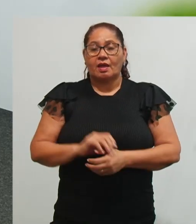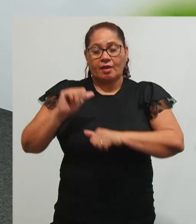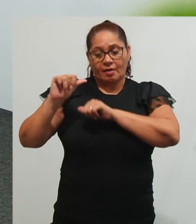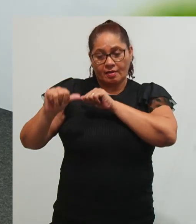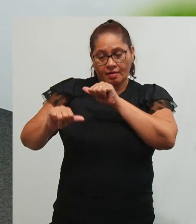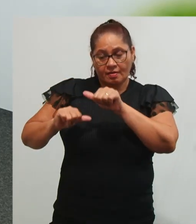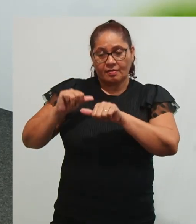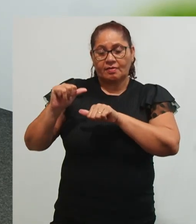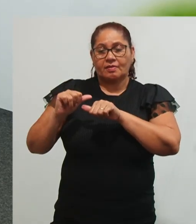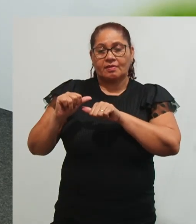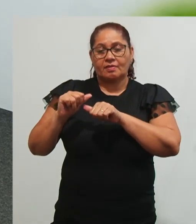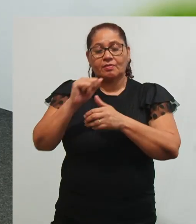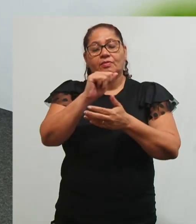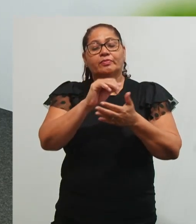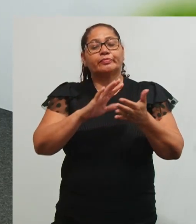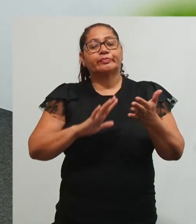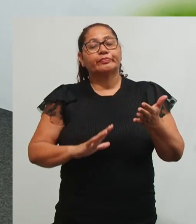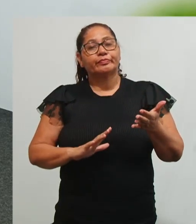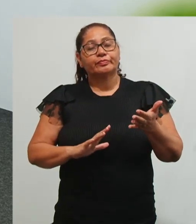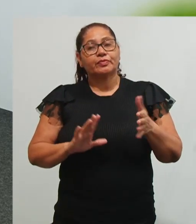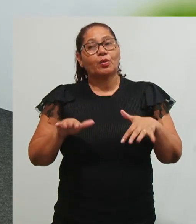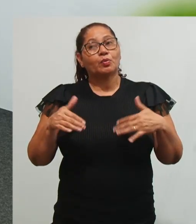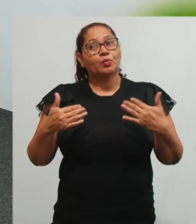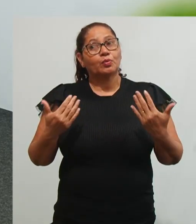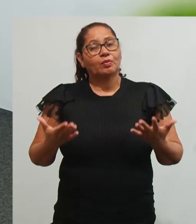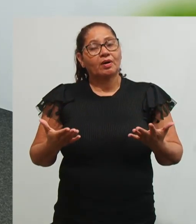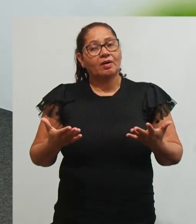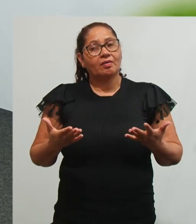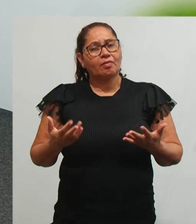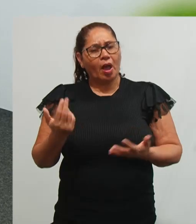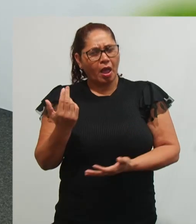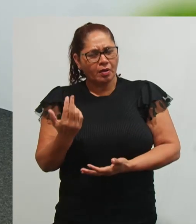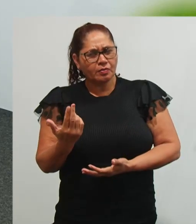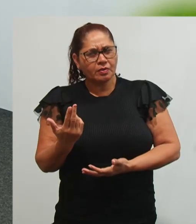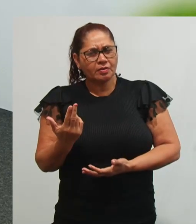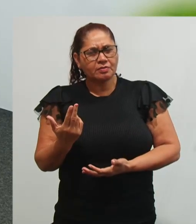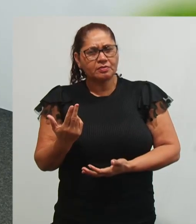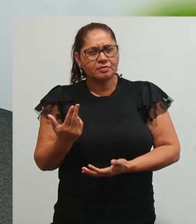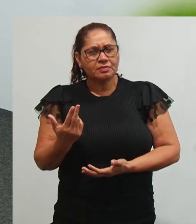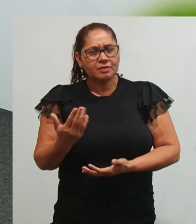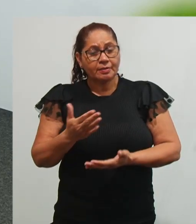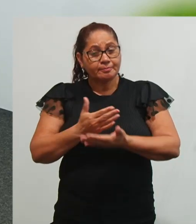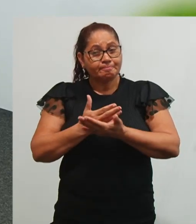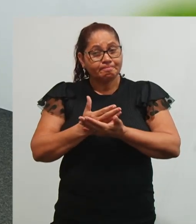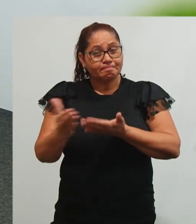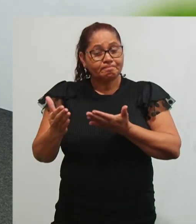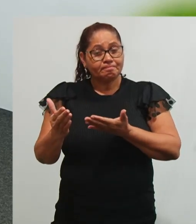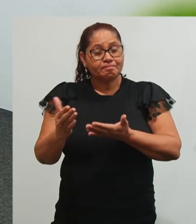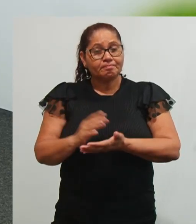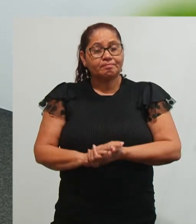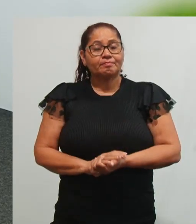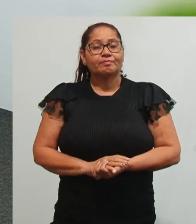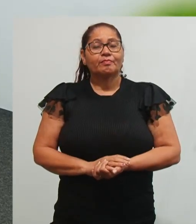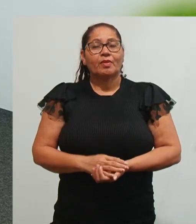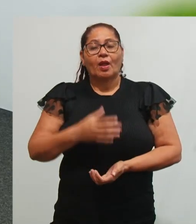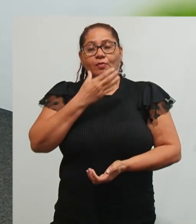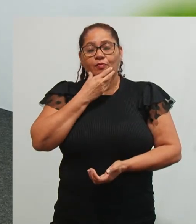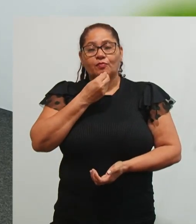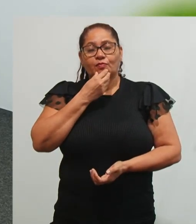avaliação ou atividade? São a mesma coisa? Bom, para começar, Philippe Renaud.